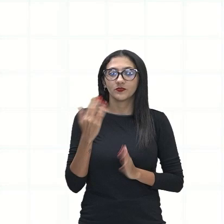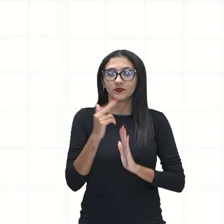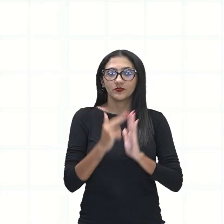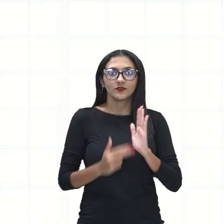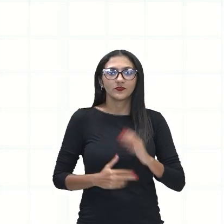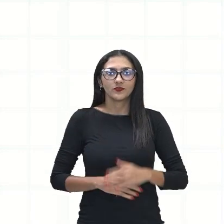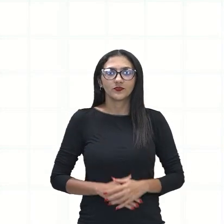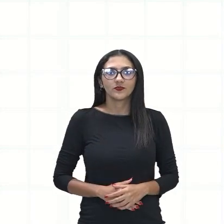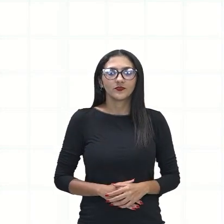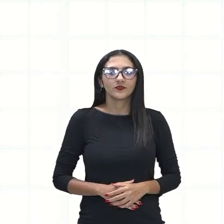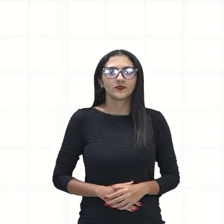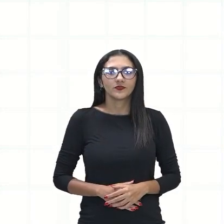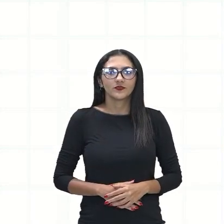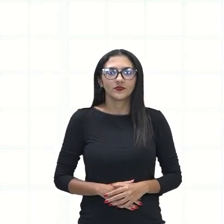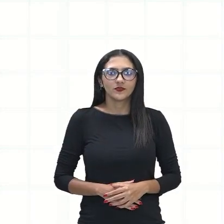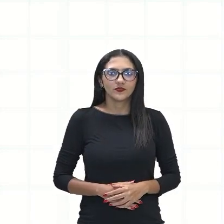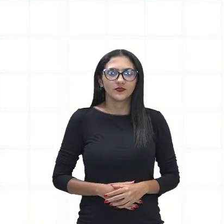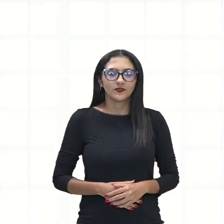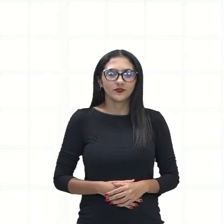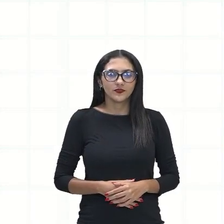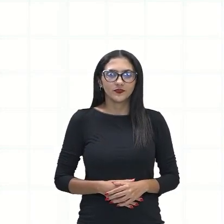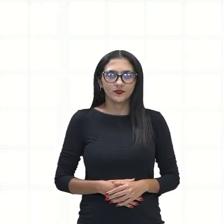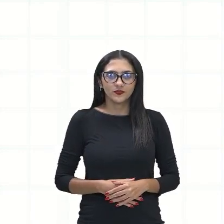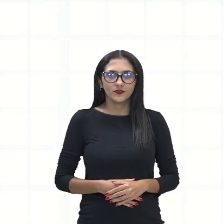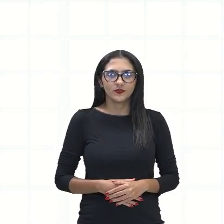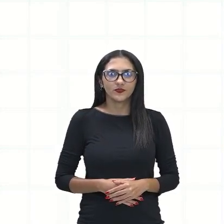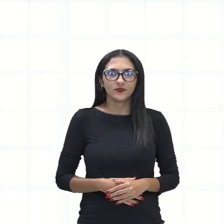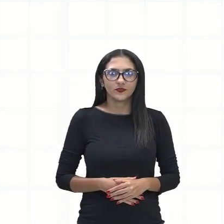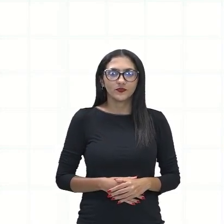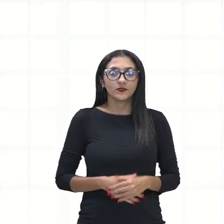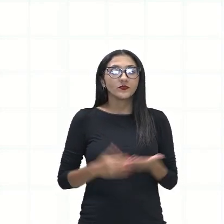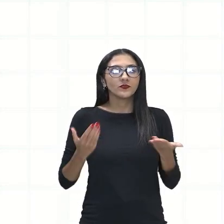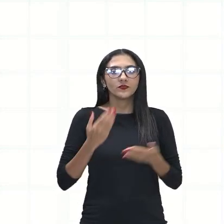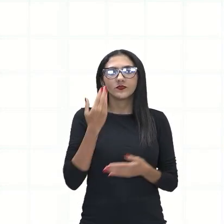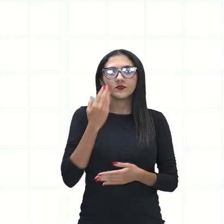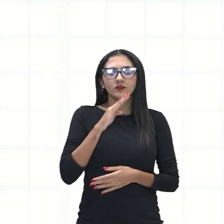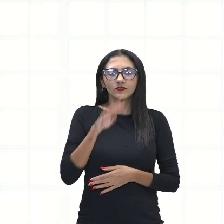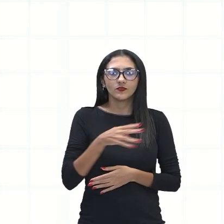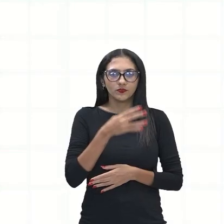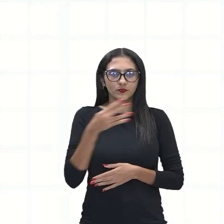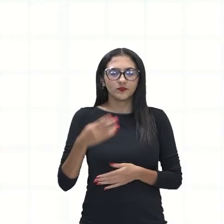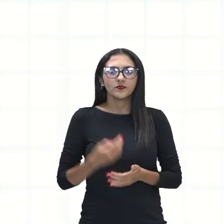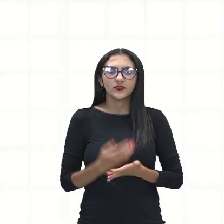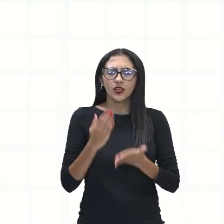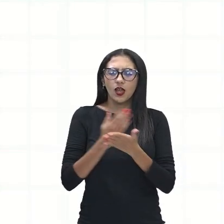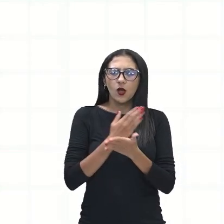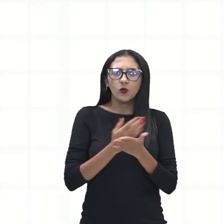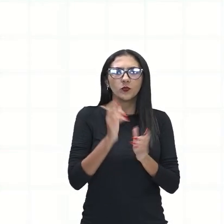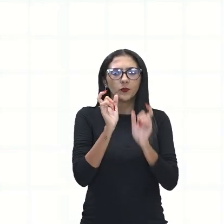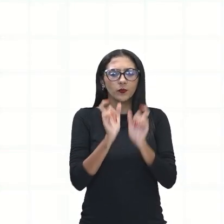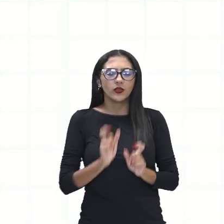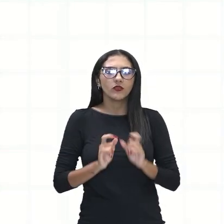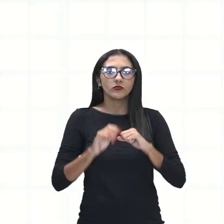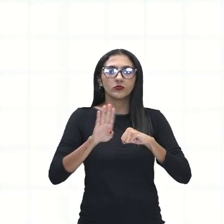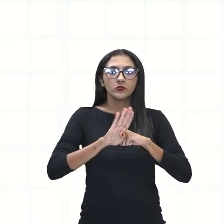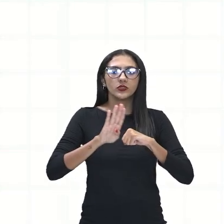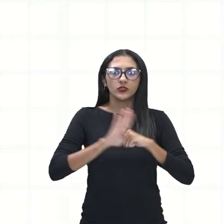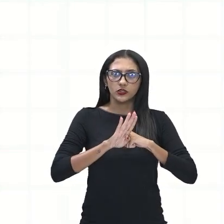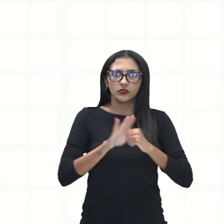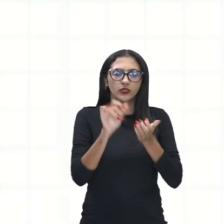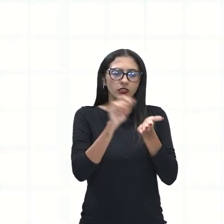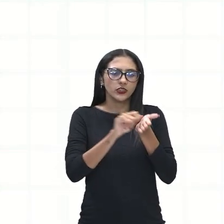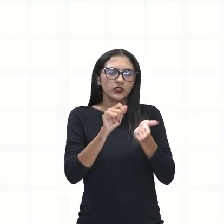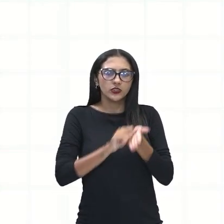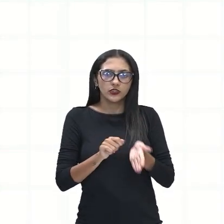same in the singular and the plural. Alguns substantivos são os mesmos, se escrevem da mesma